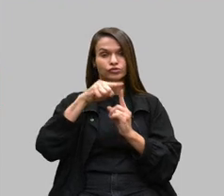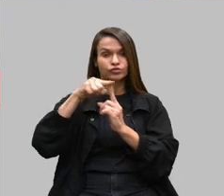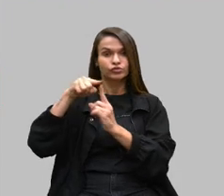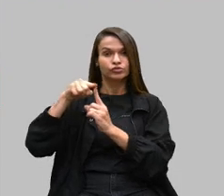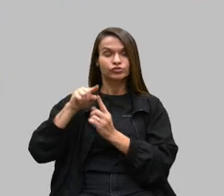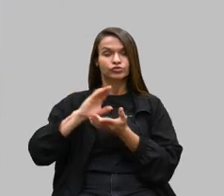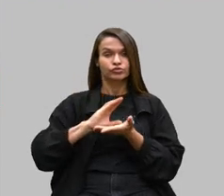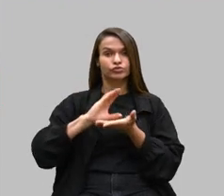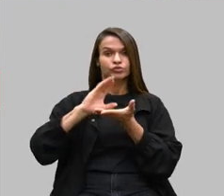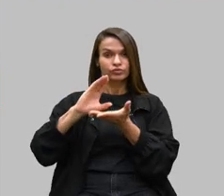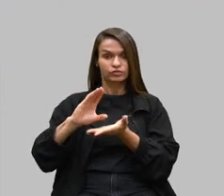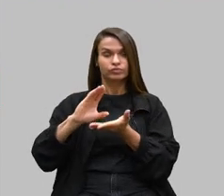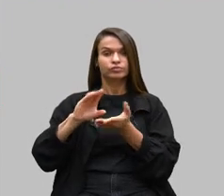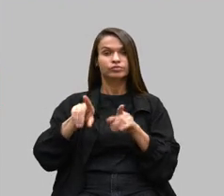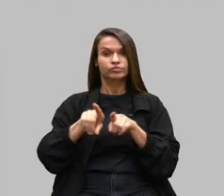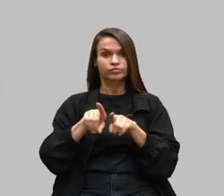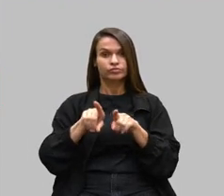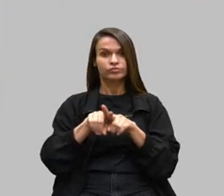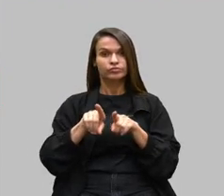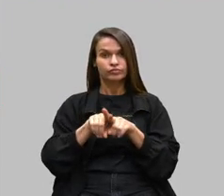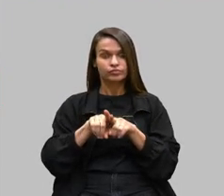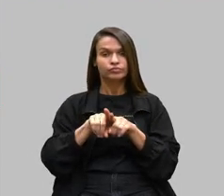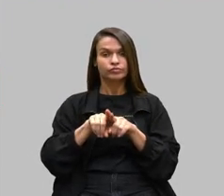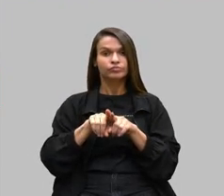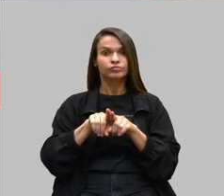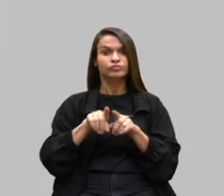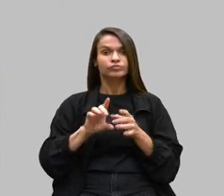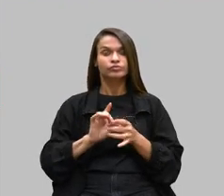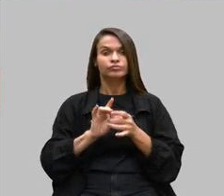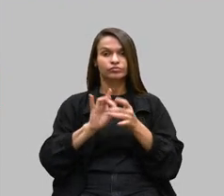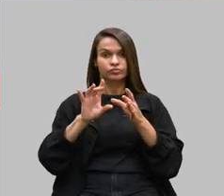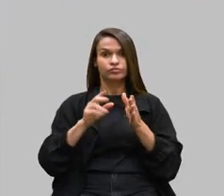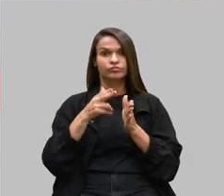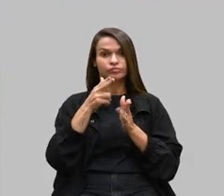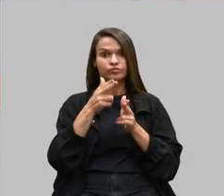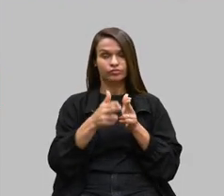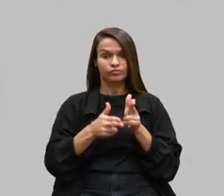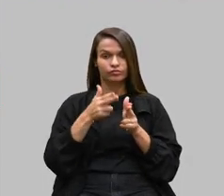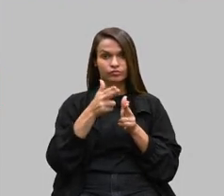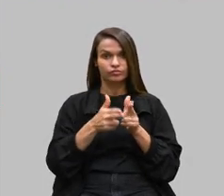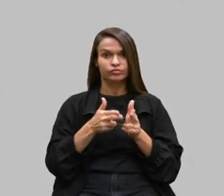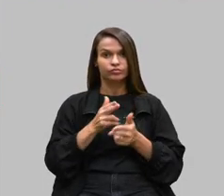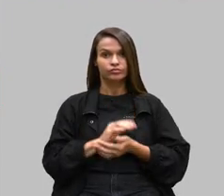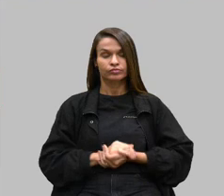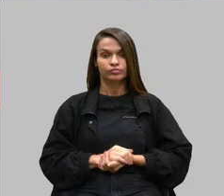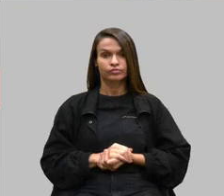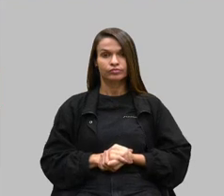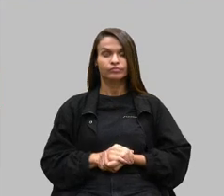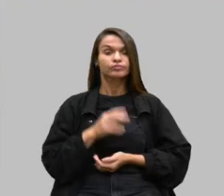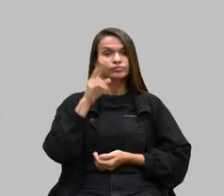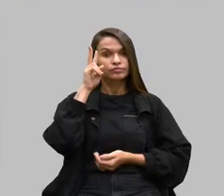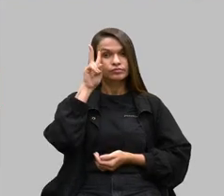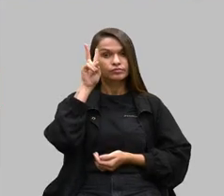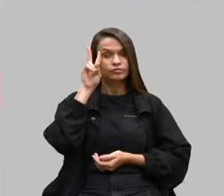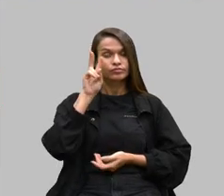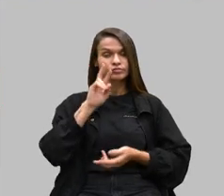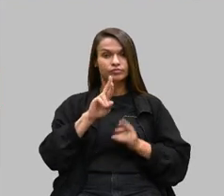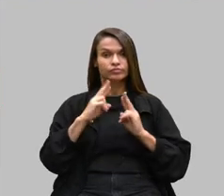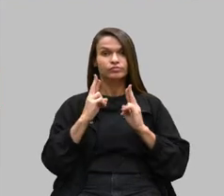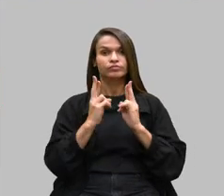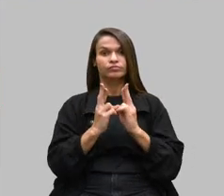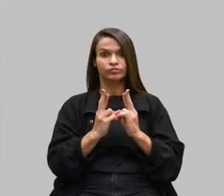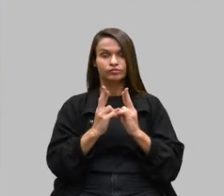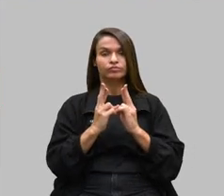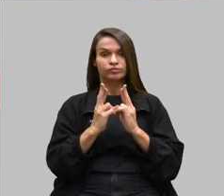investimento como as autorizações ferroviárias lembramos que esta reunião está sendo